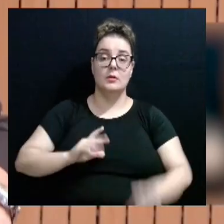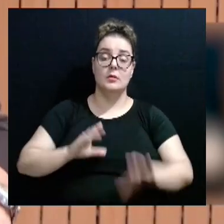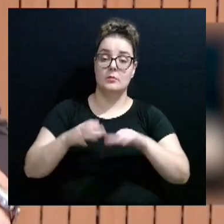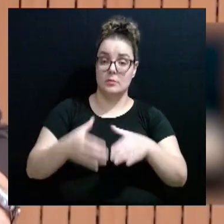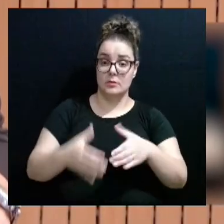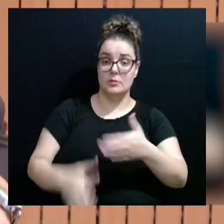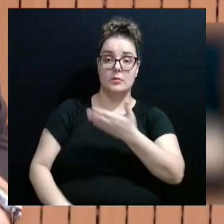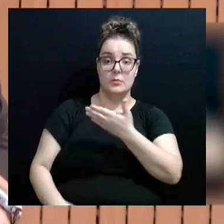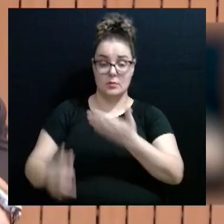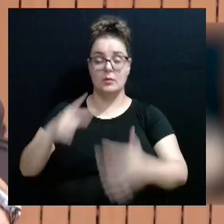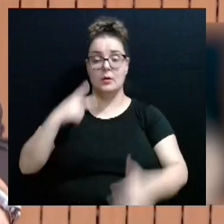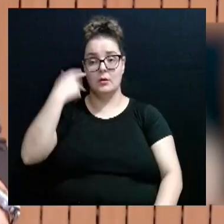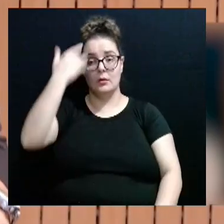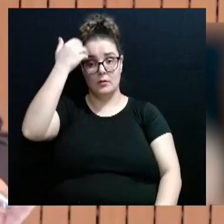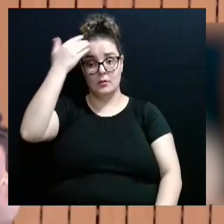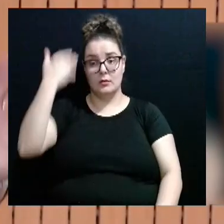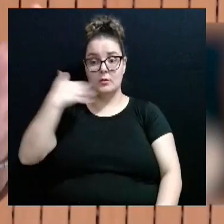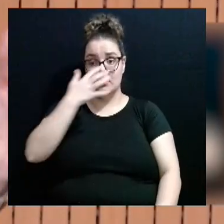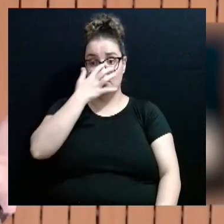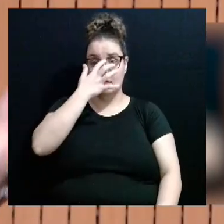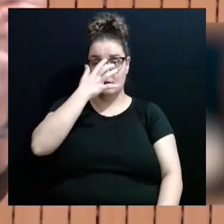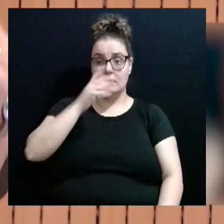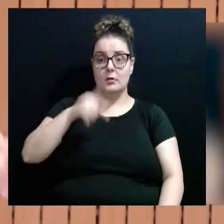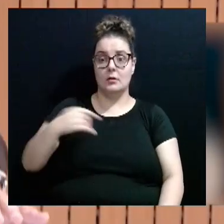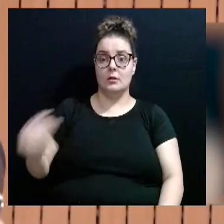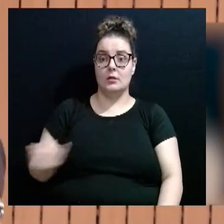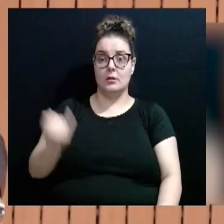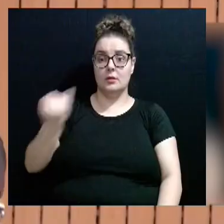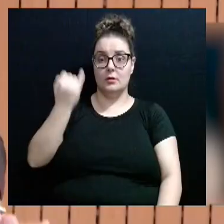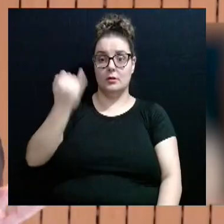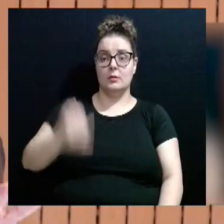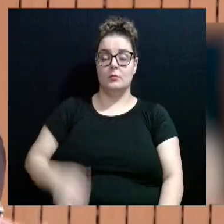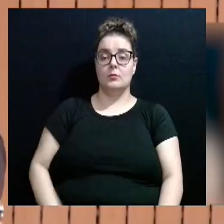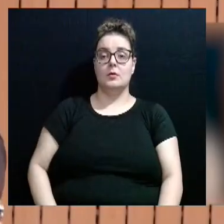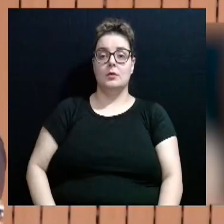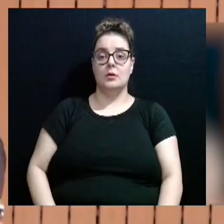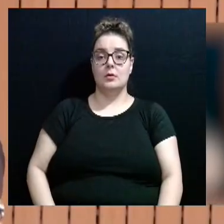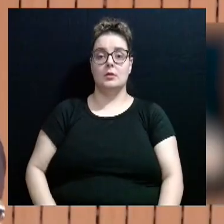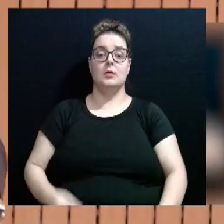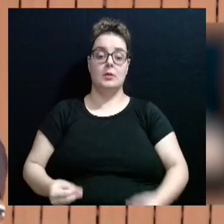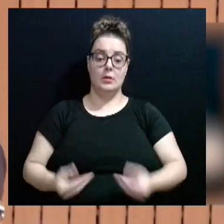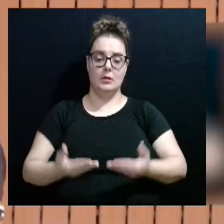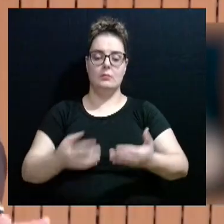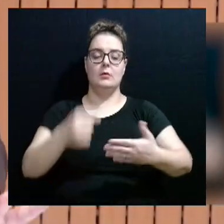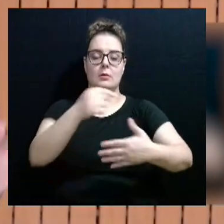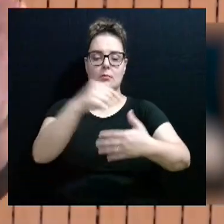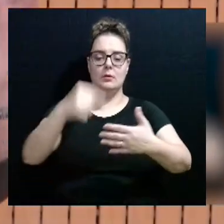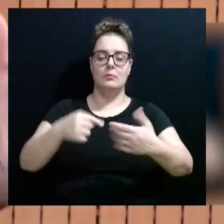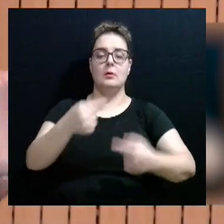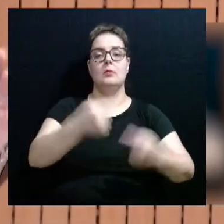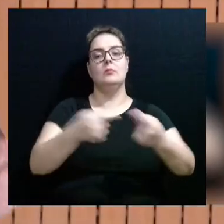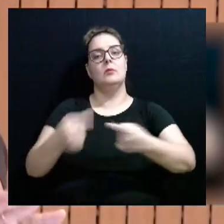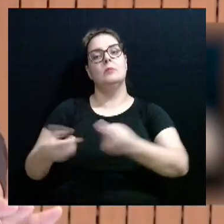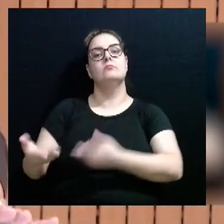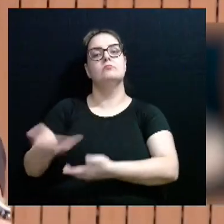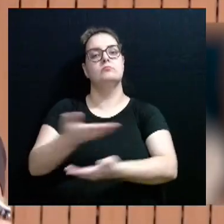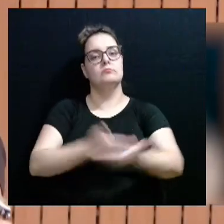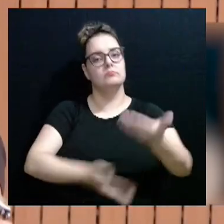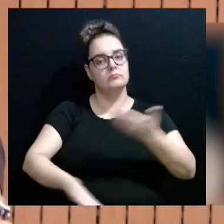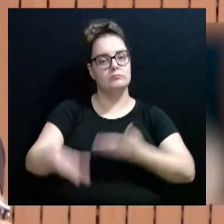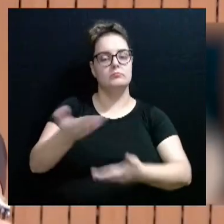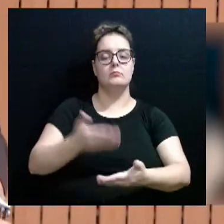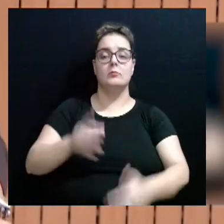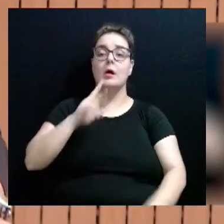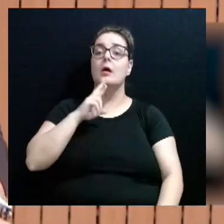Débora Palermo, é de extrema relevância levar esses assuntos ao debate público para que as soluções